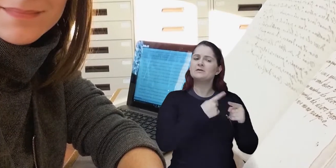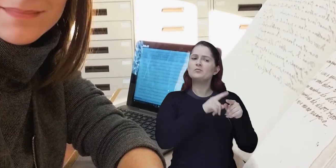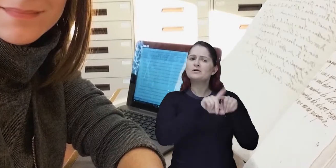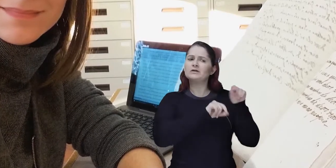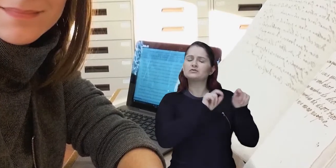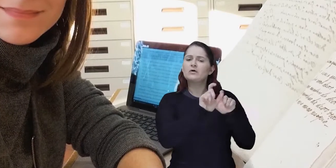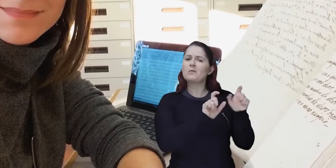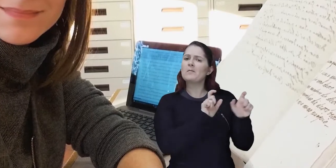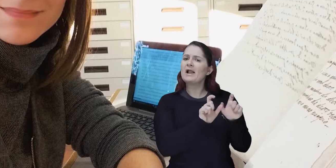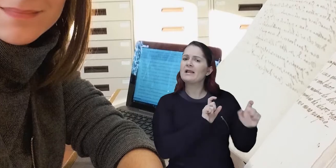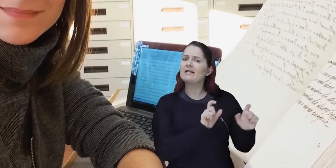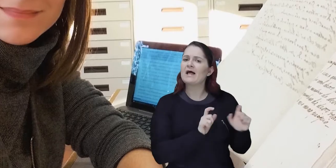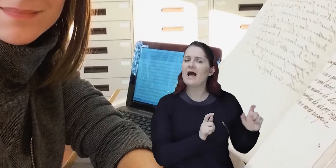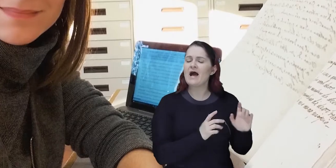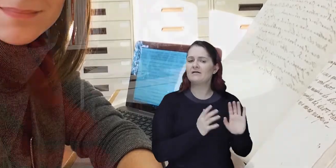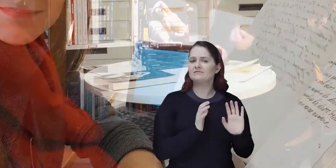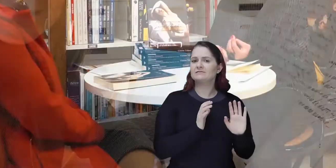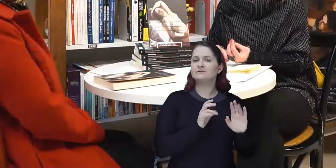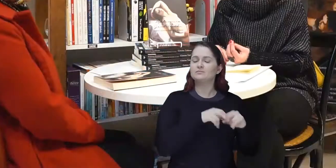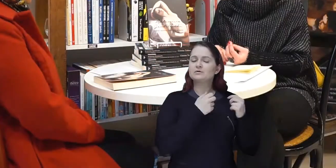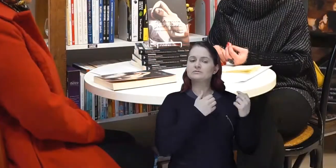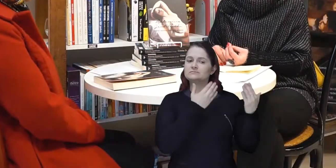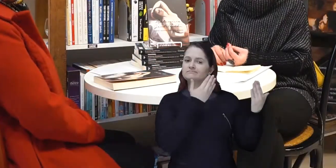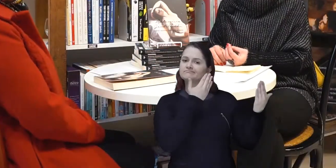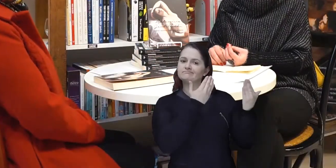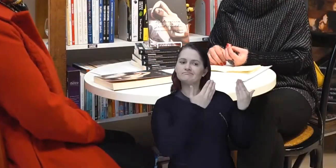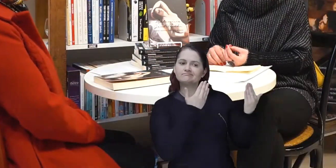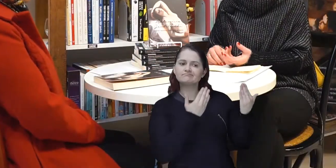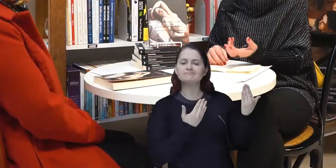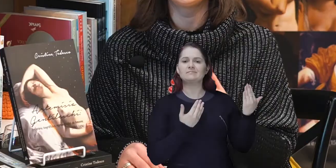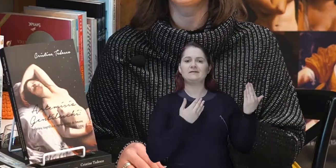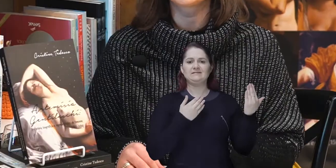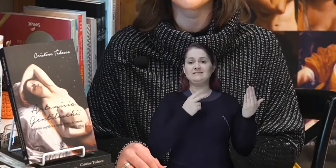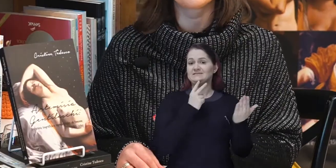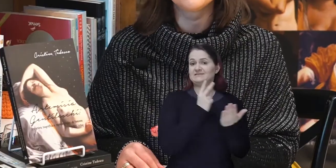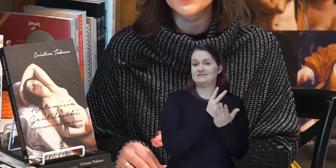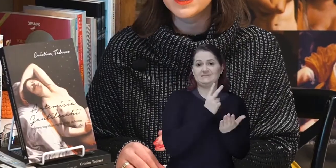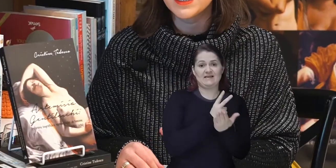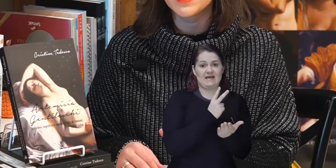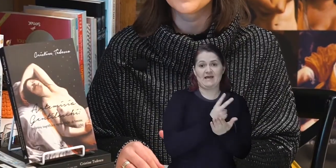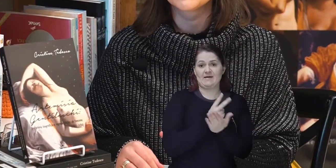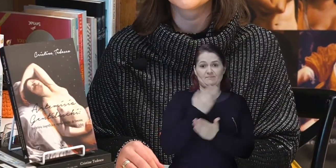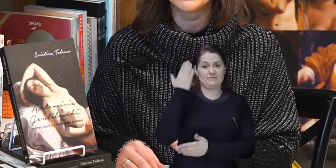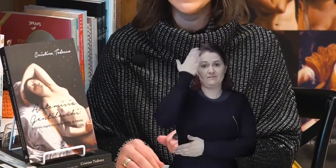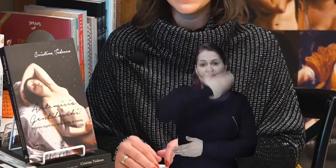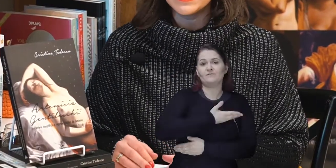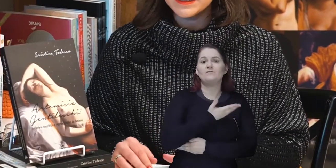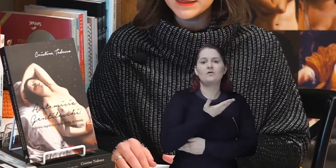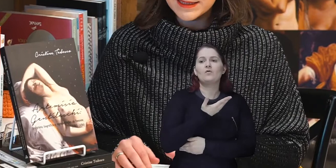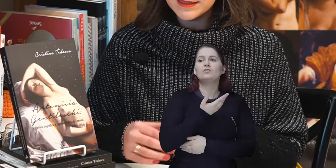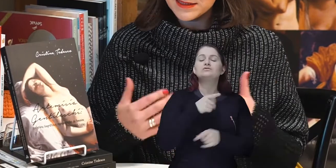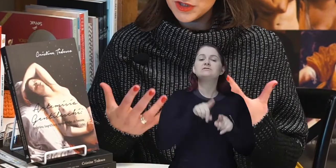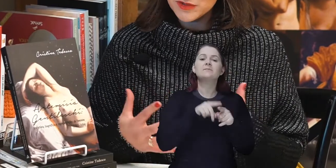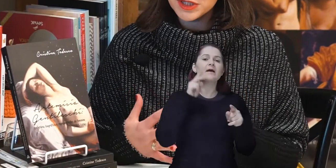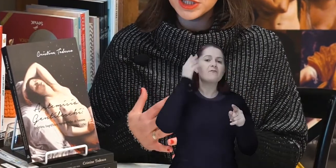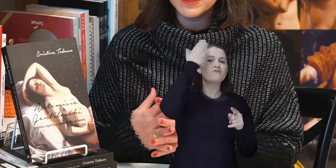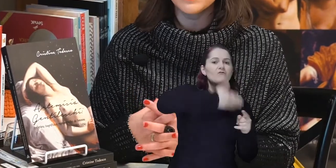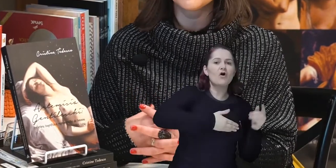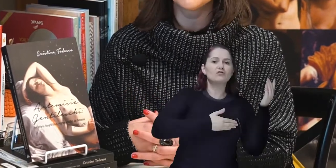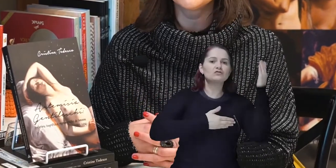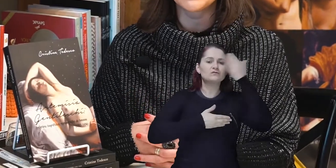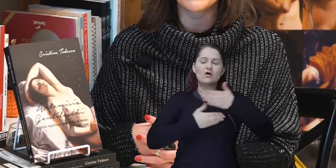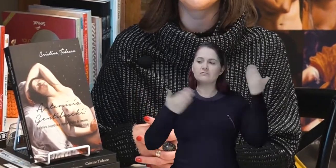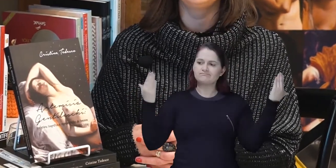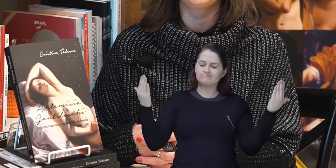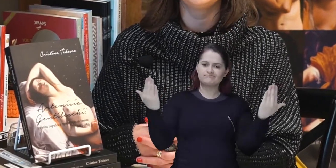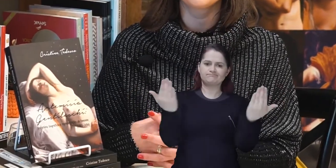essa carta? Por que usar tais termos? Ou então, por que não usar outros termos? Nesse sentido, a gente tem